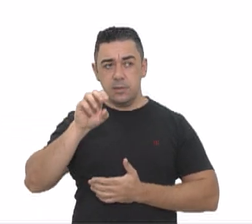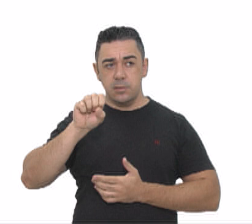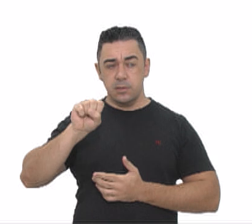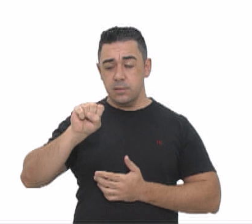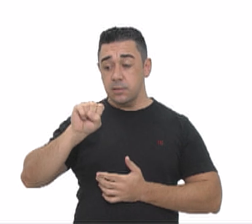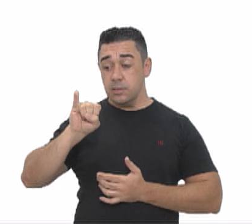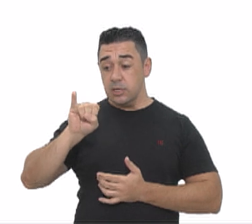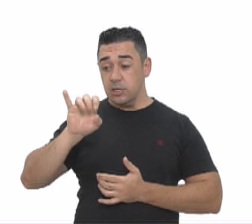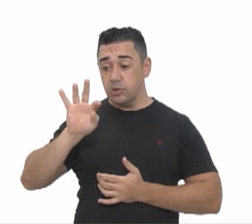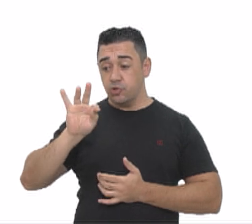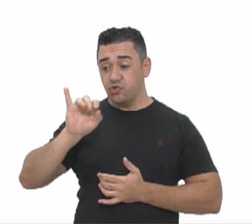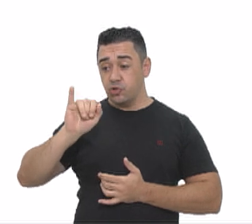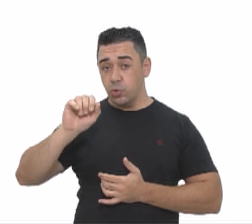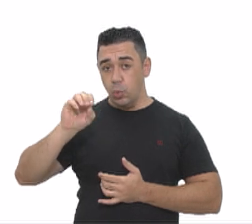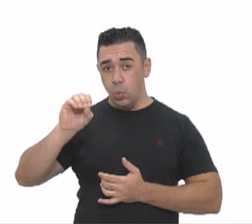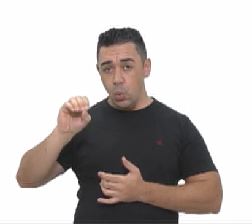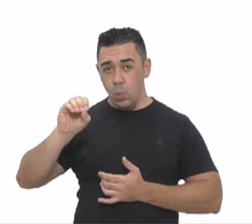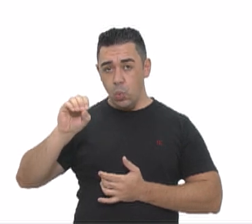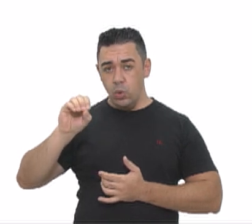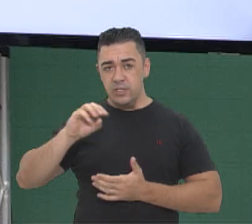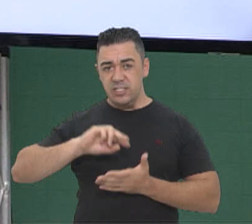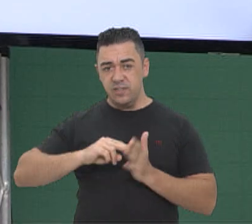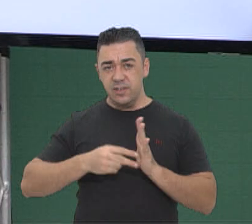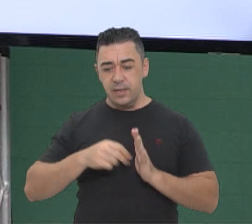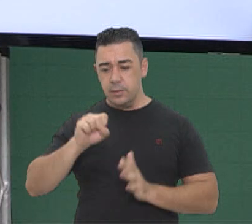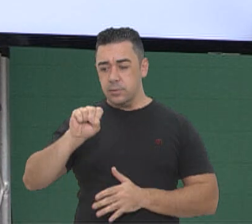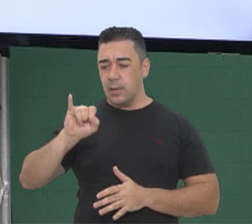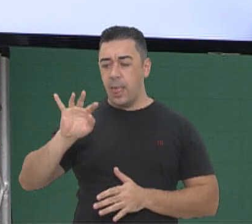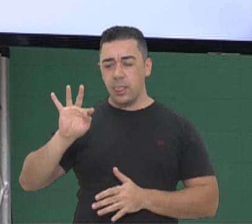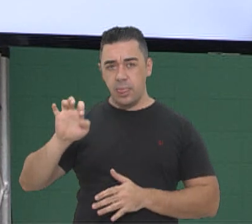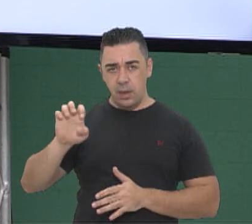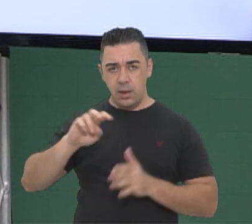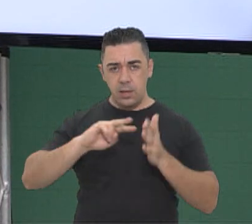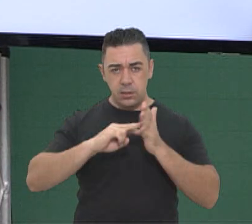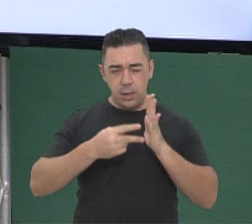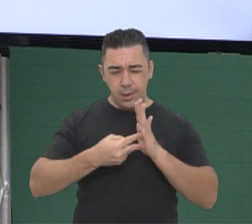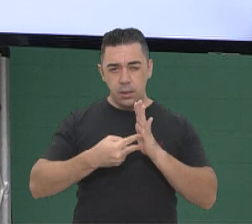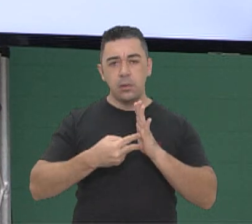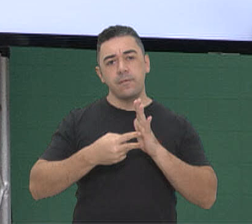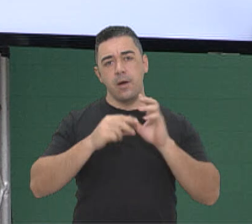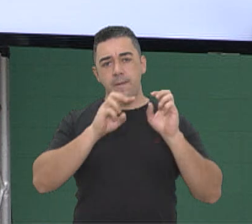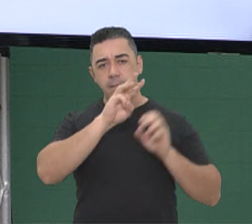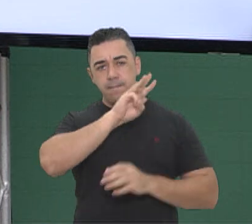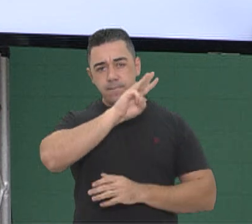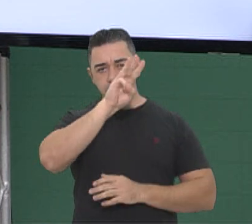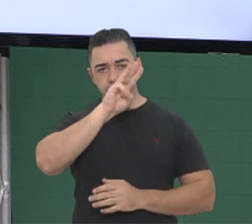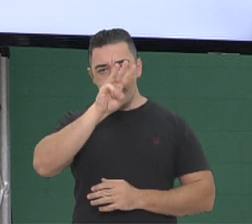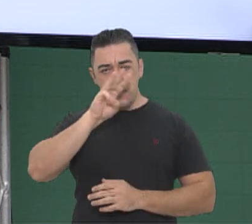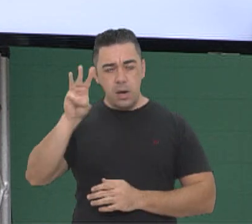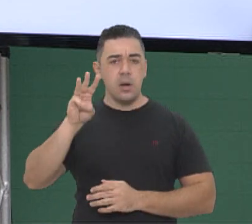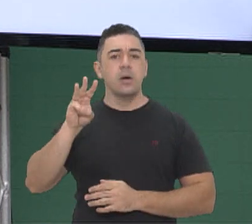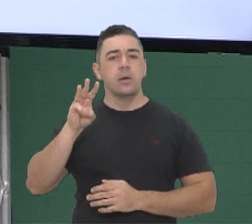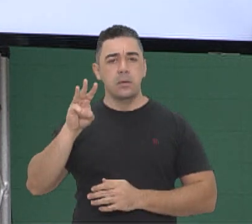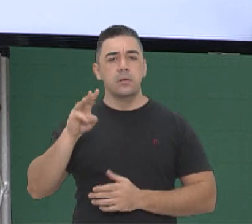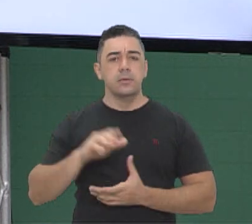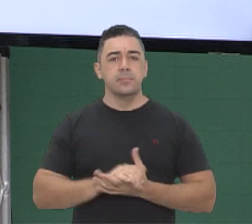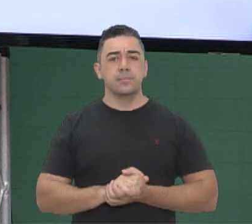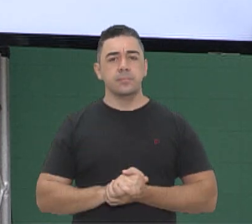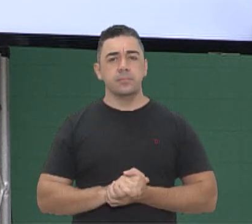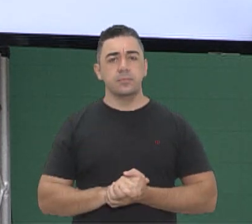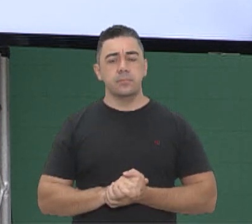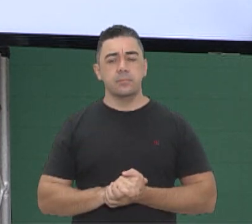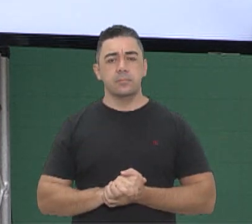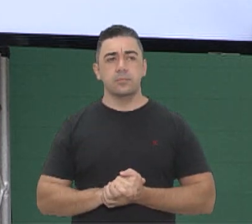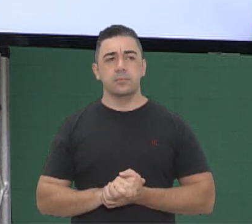palavrinha sítio ganha o significado de site, lugar, uma página web, que às vezes nós dizemos em espanhol também. O